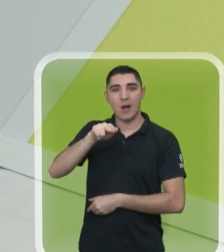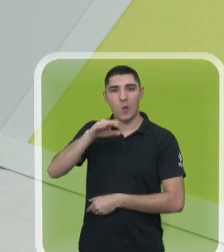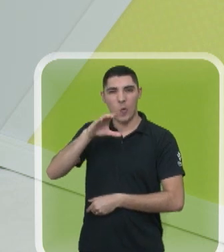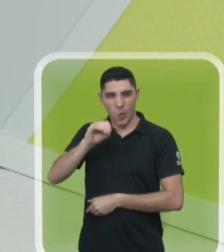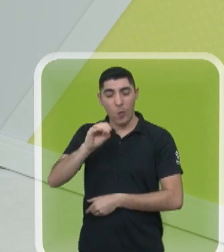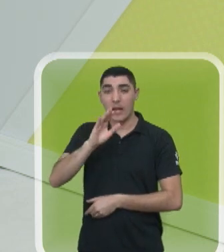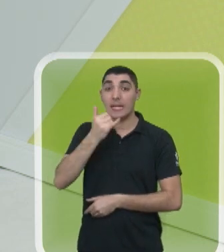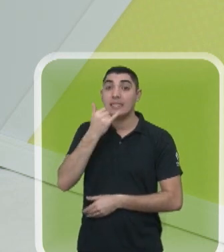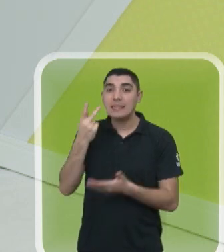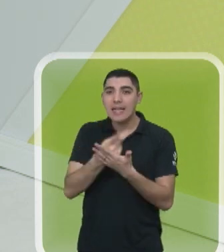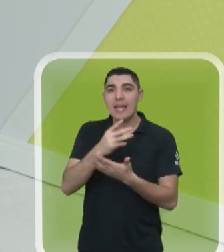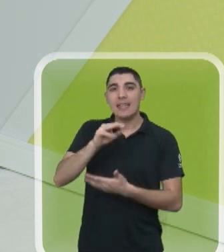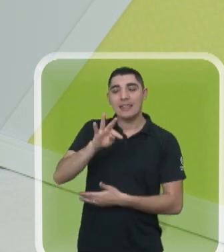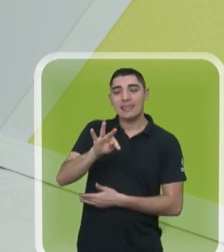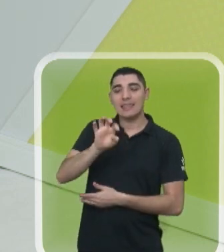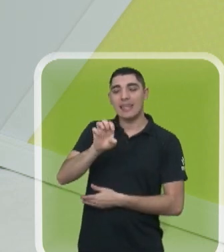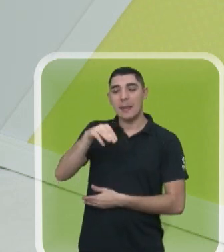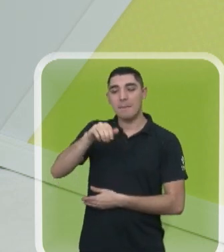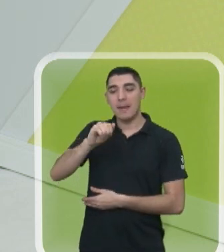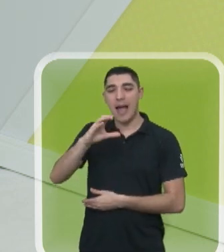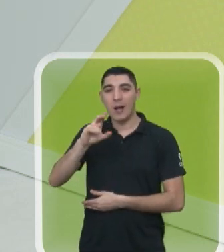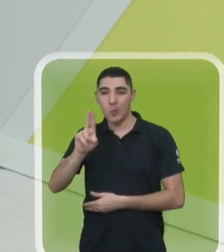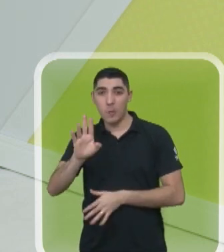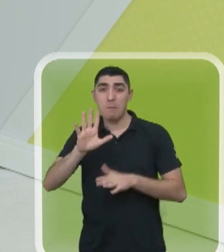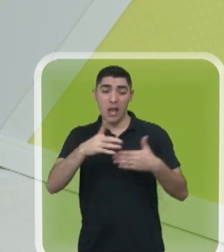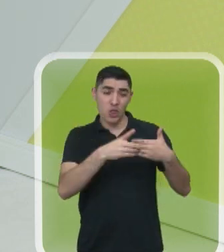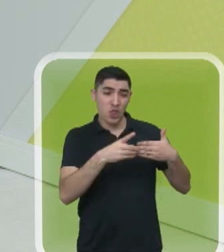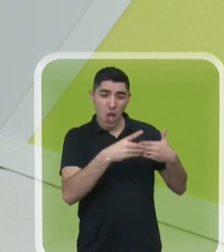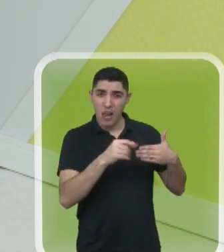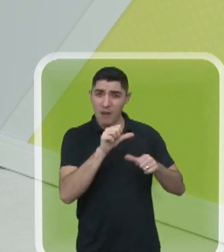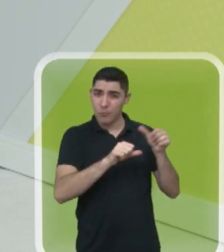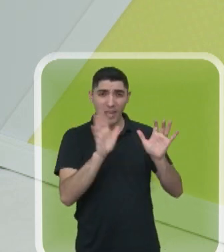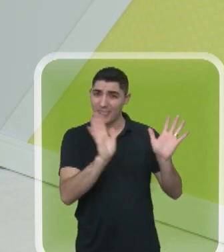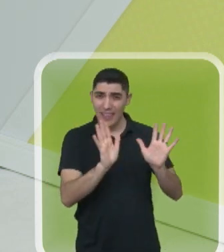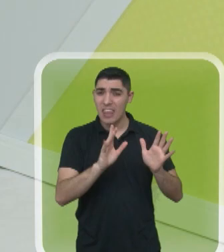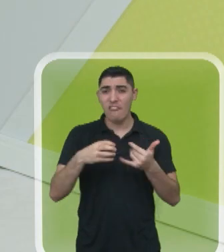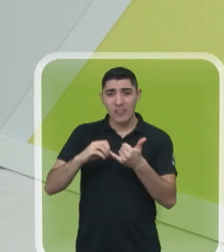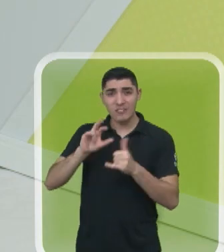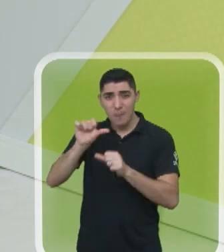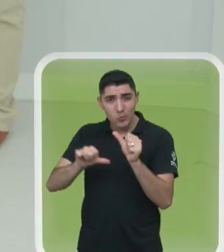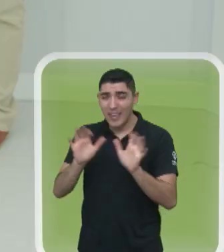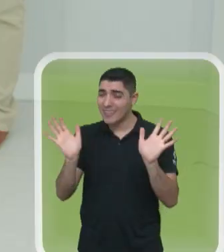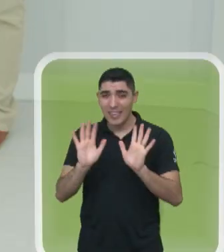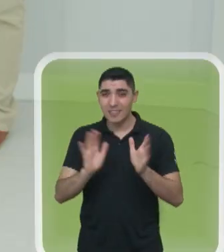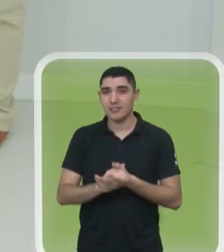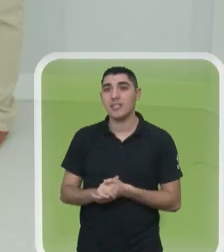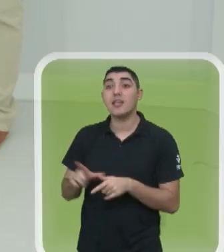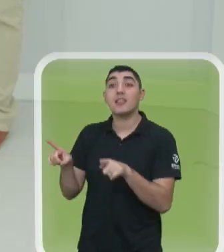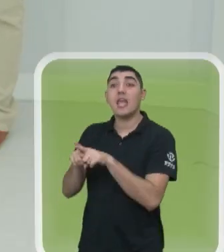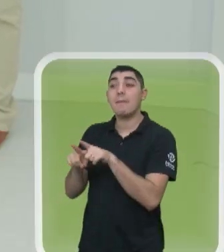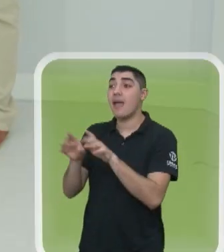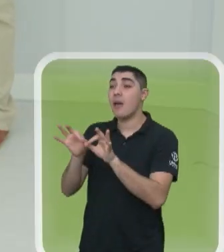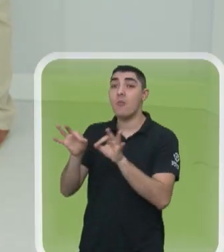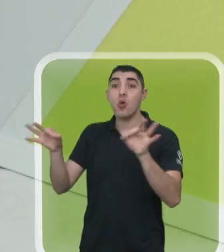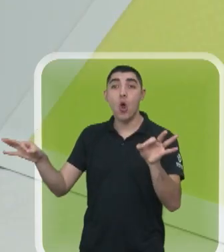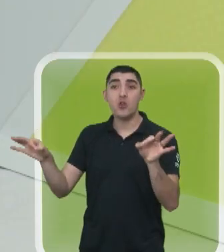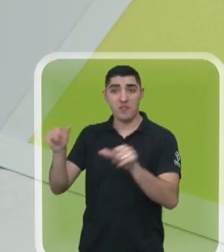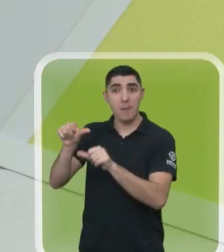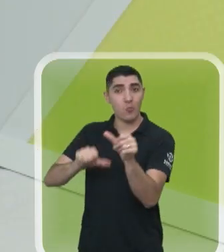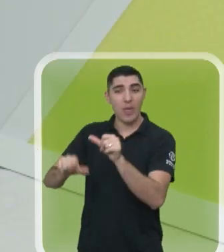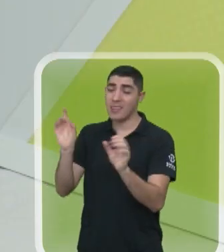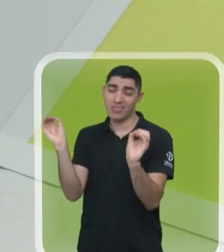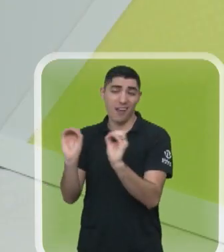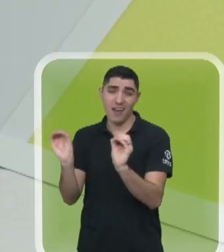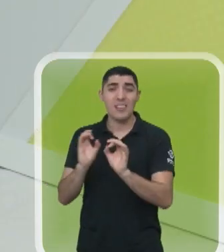nome correto. Não vai mudar o preço do dólar, não vai aumentar o preço do feijão, mas o nome correto é Temuco. Nem a distância dentre a capital. Nem a distância também, que é longe